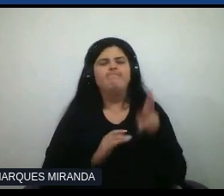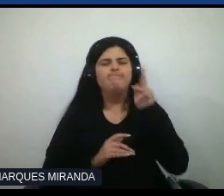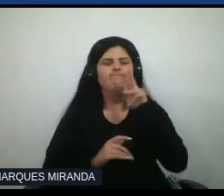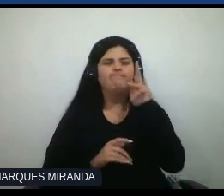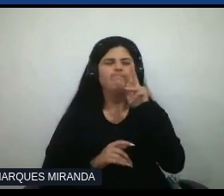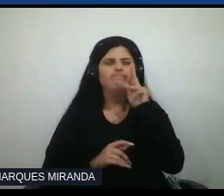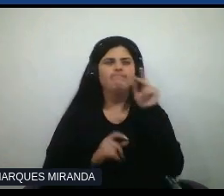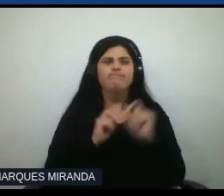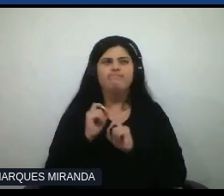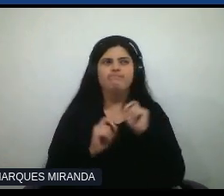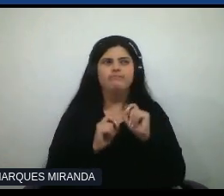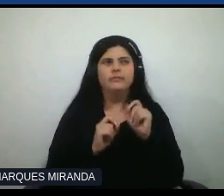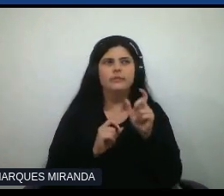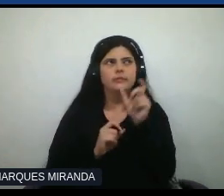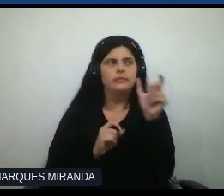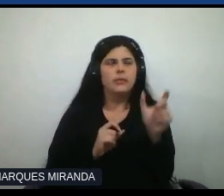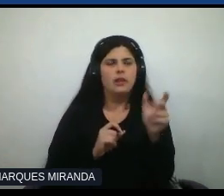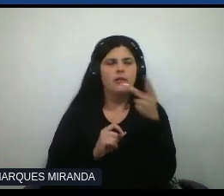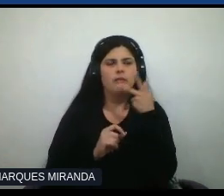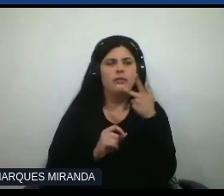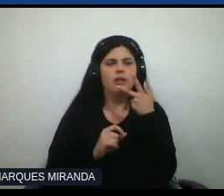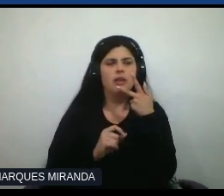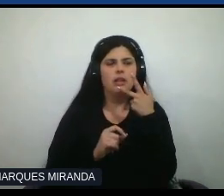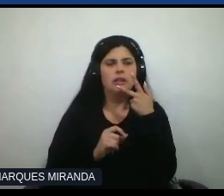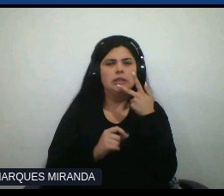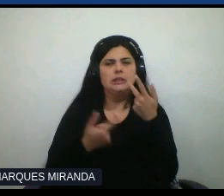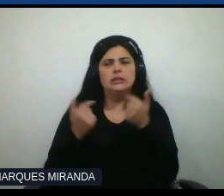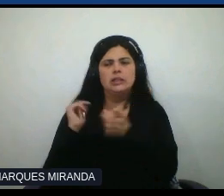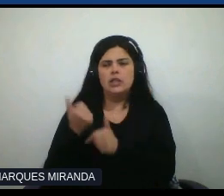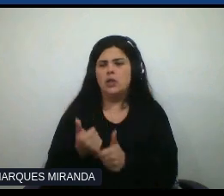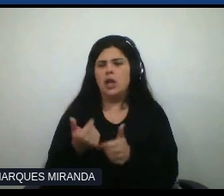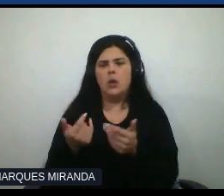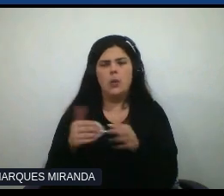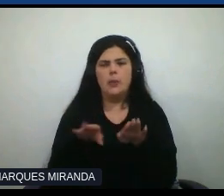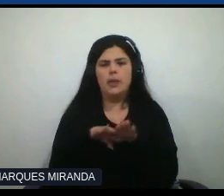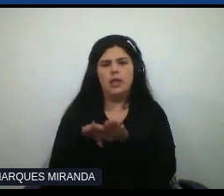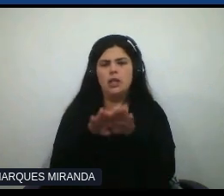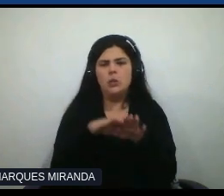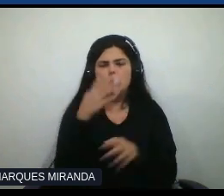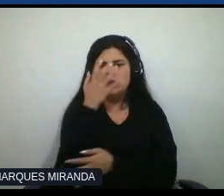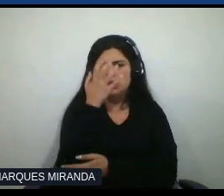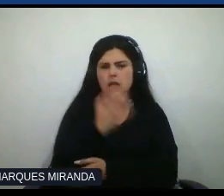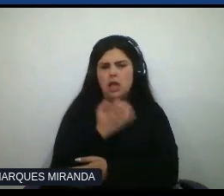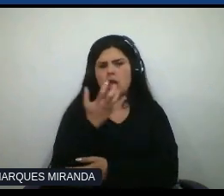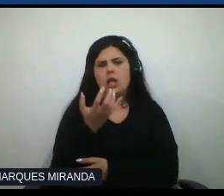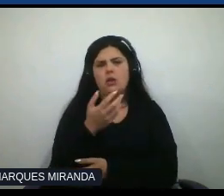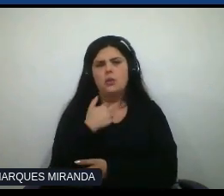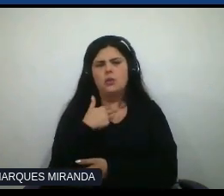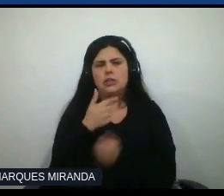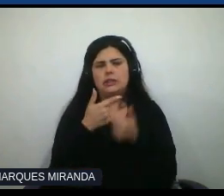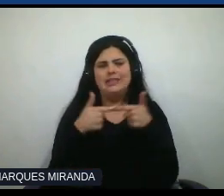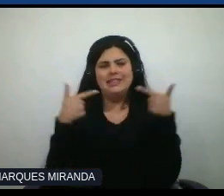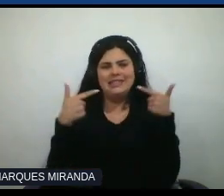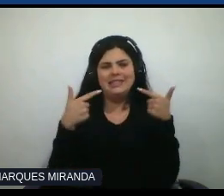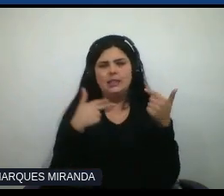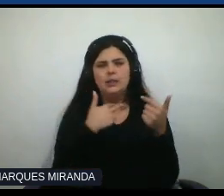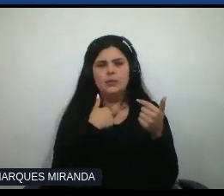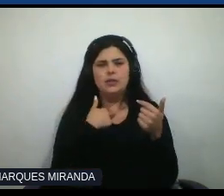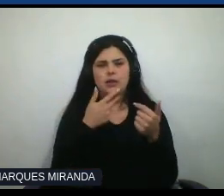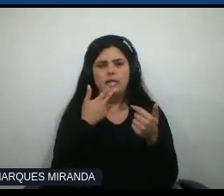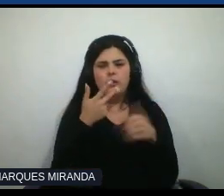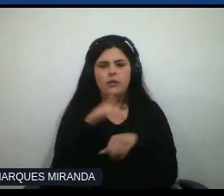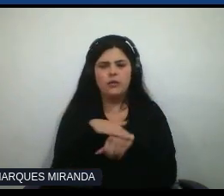muito, vamos usar essa palavra, acho que é coxinha. Todo mundo muito sério, muito não podia sorrir, muito não podia falar da